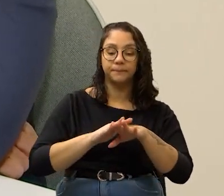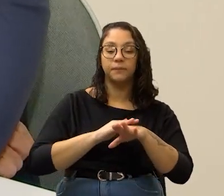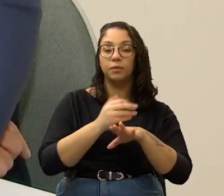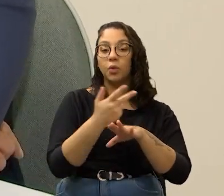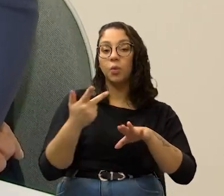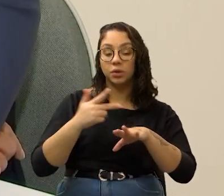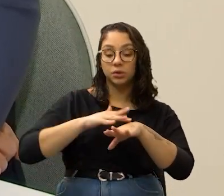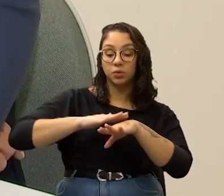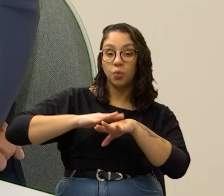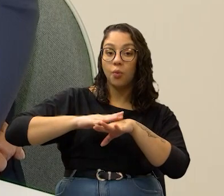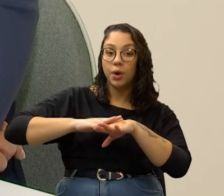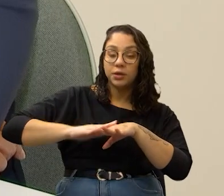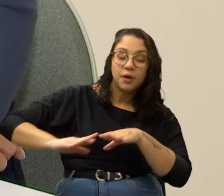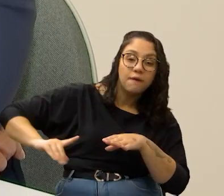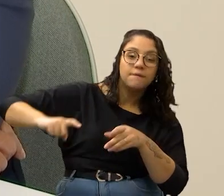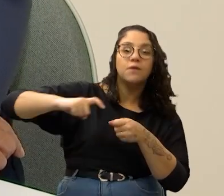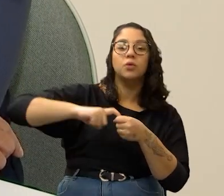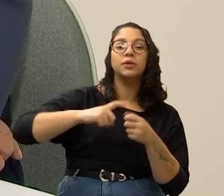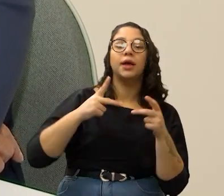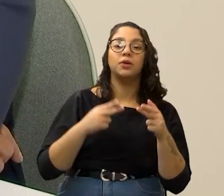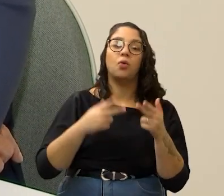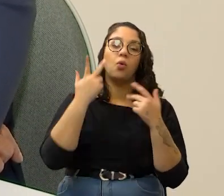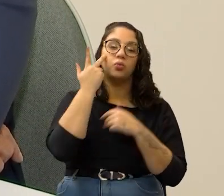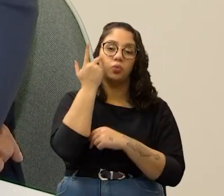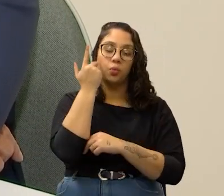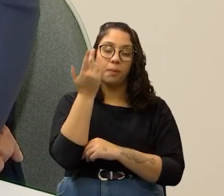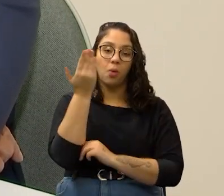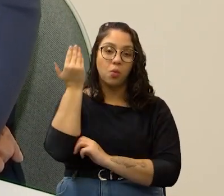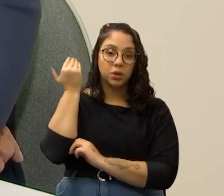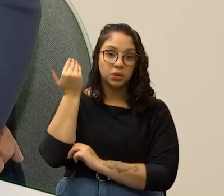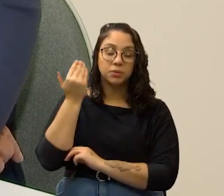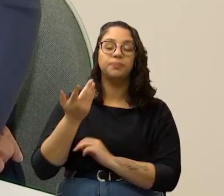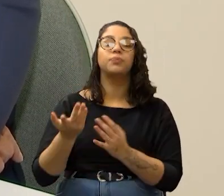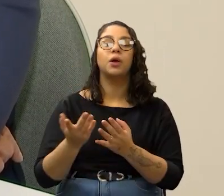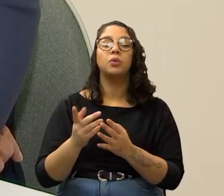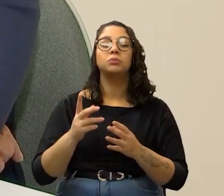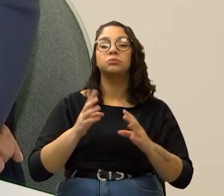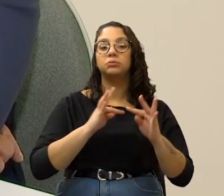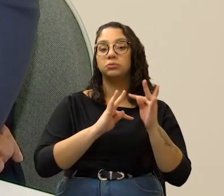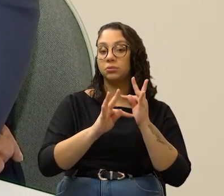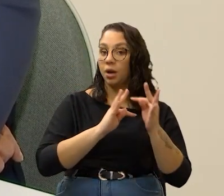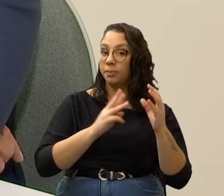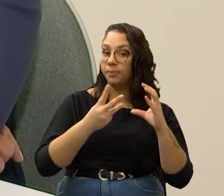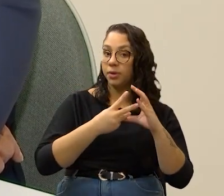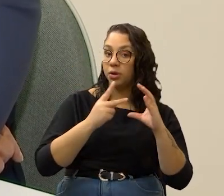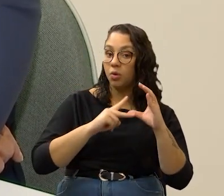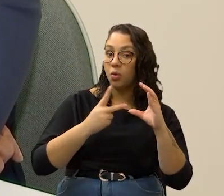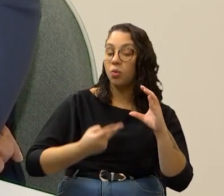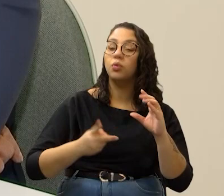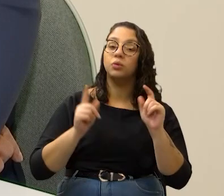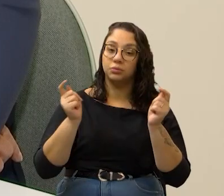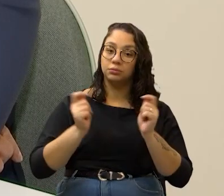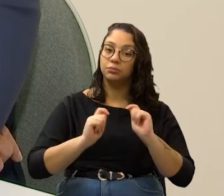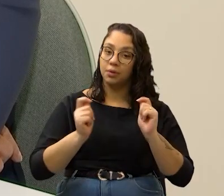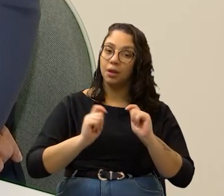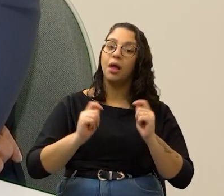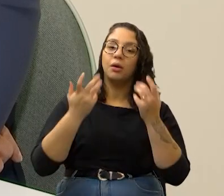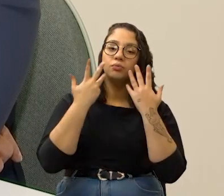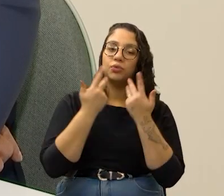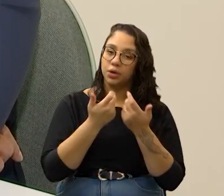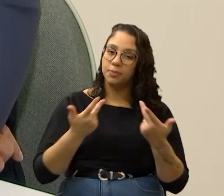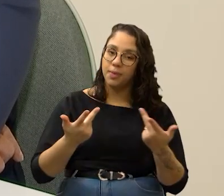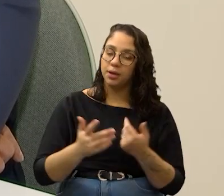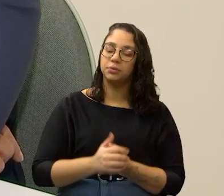está lesionado o mais próximo do fisiológico possível. E a terapia com células-tronco consegue trazer isso para os nossos